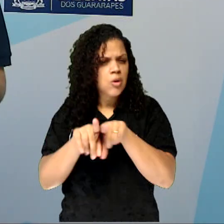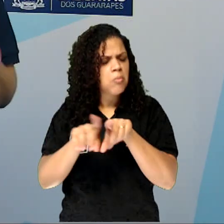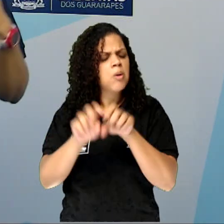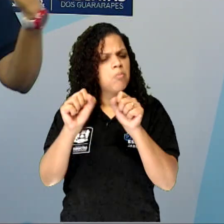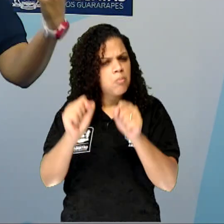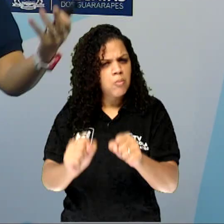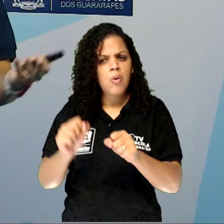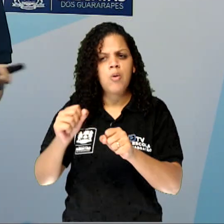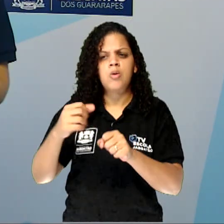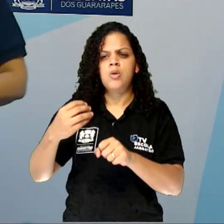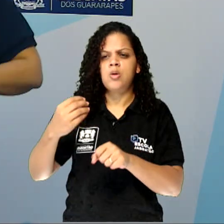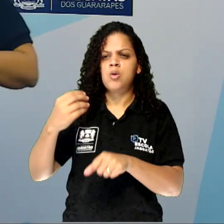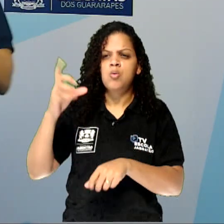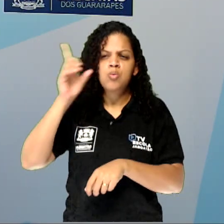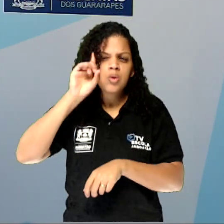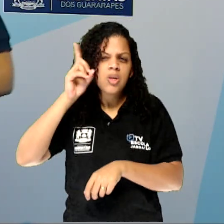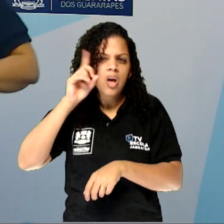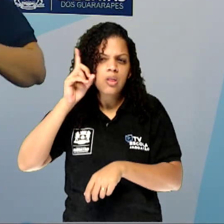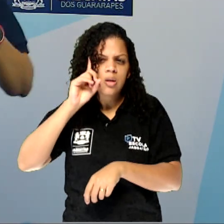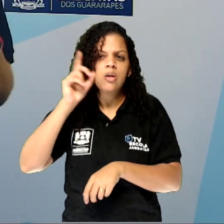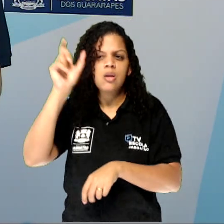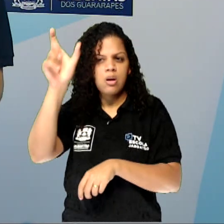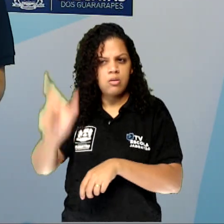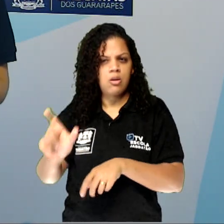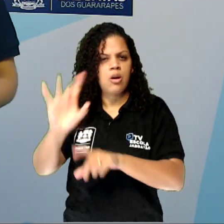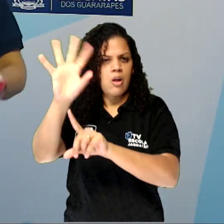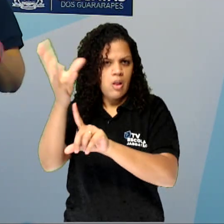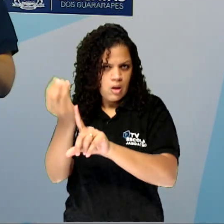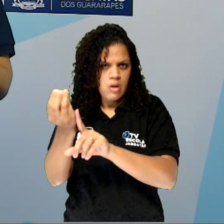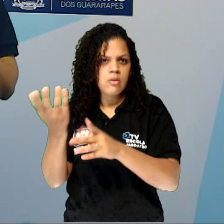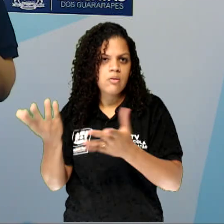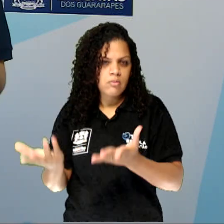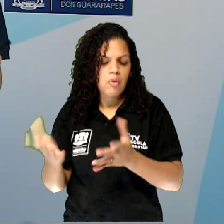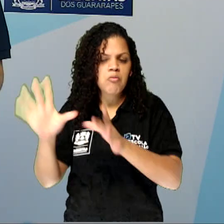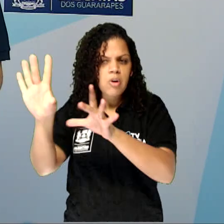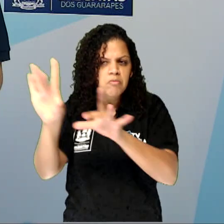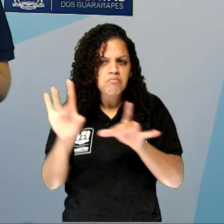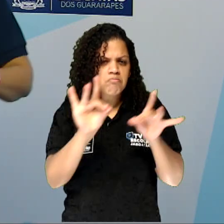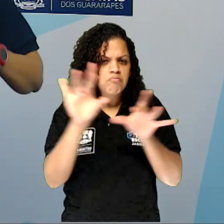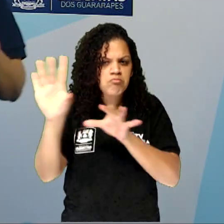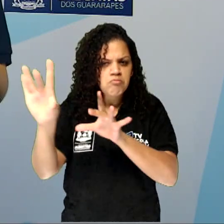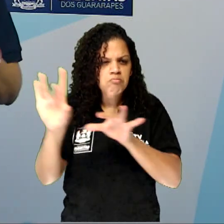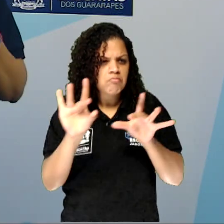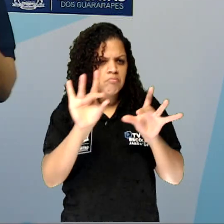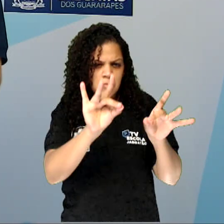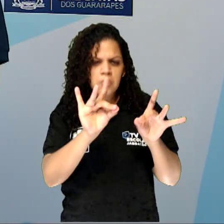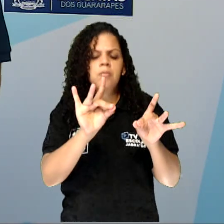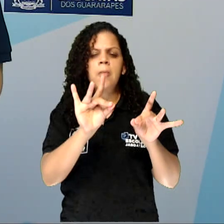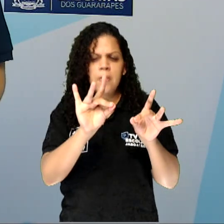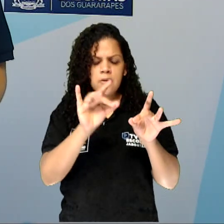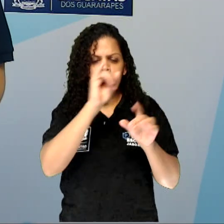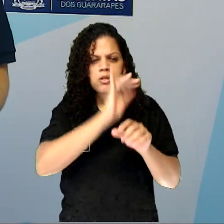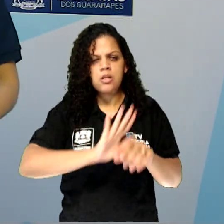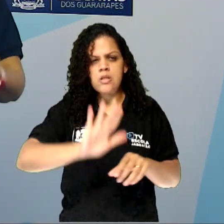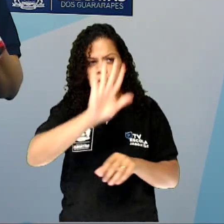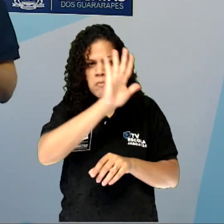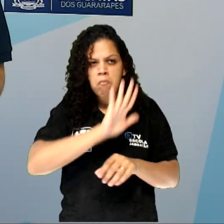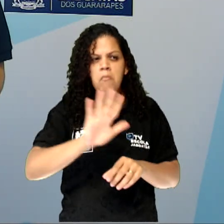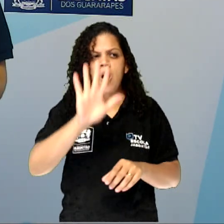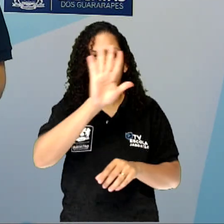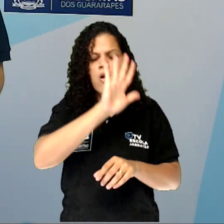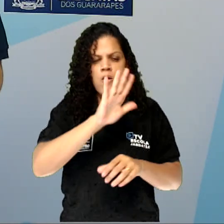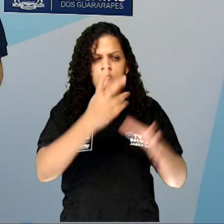vezes ele trabalha em outra coisa para se manter e faz aquela arte. Então ele vai criar várias situações, né, vai trazer essas imagens, né,